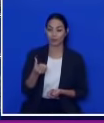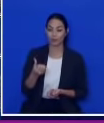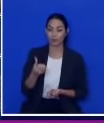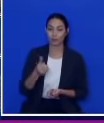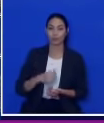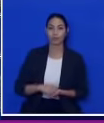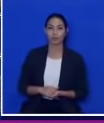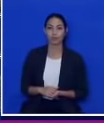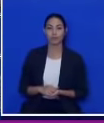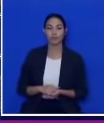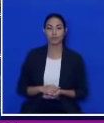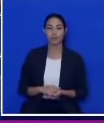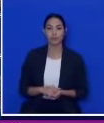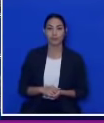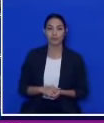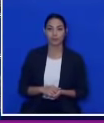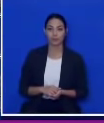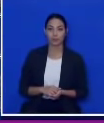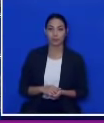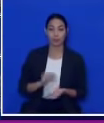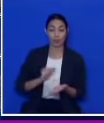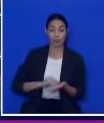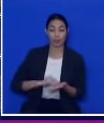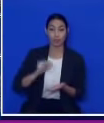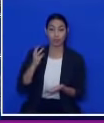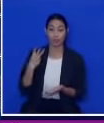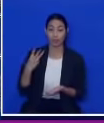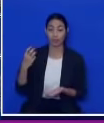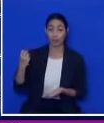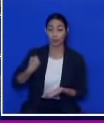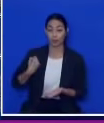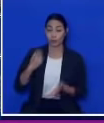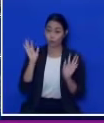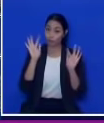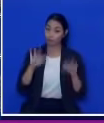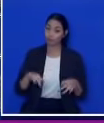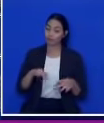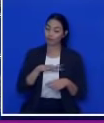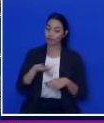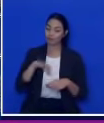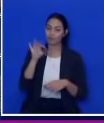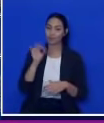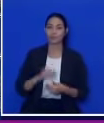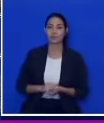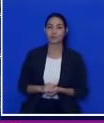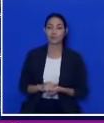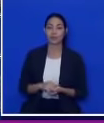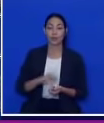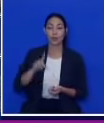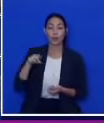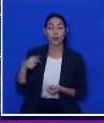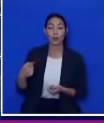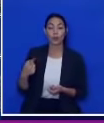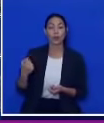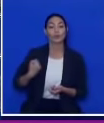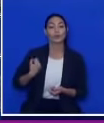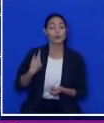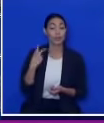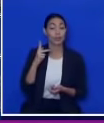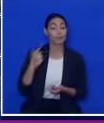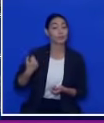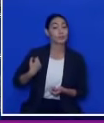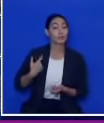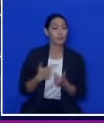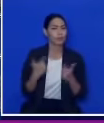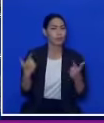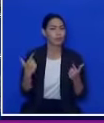16. Bola 16, só faltam 3 números para fecharmos o nosso sorteio. Quem sabe o próximo número é o seu número da